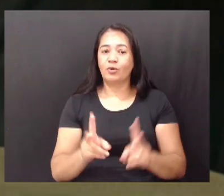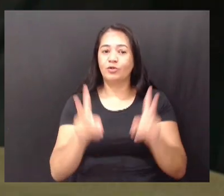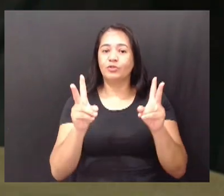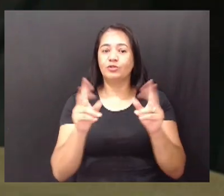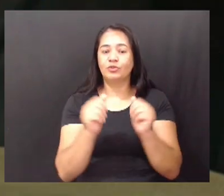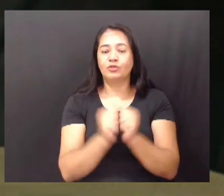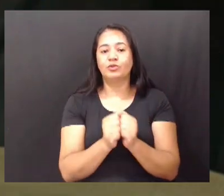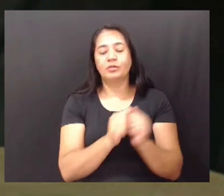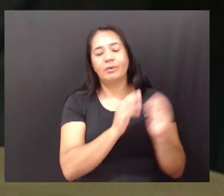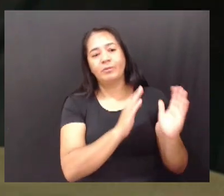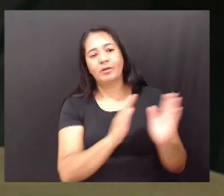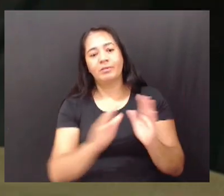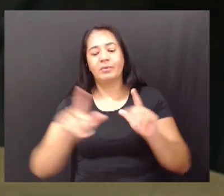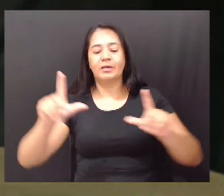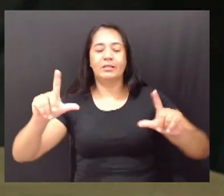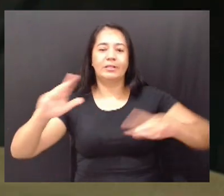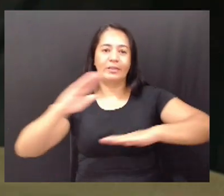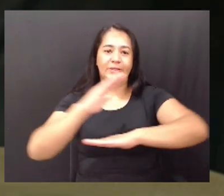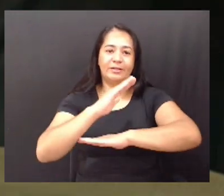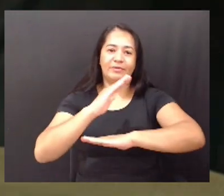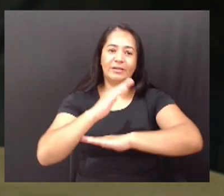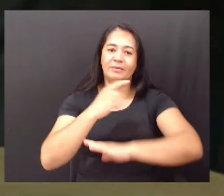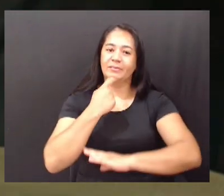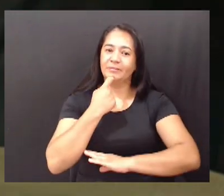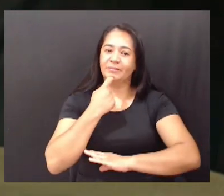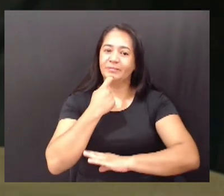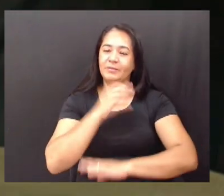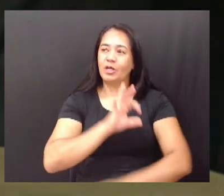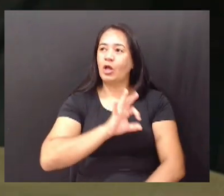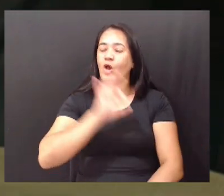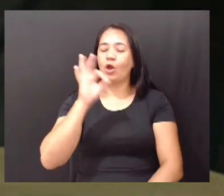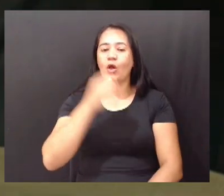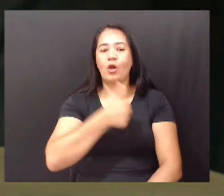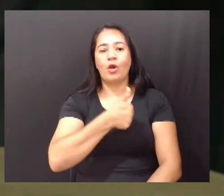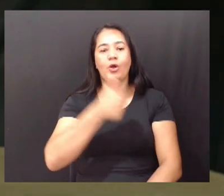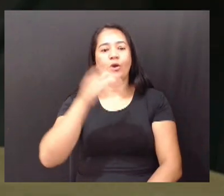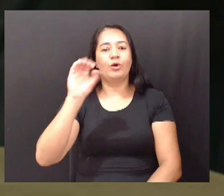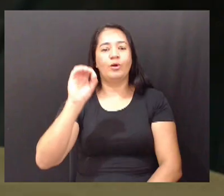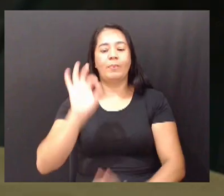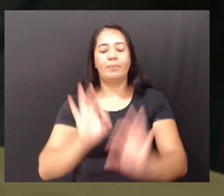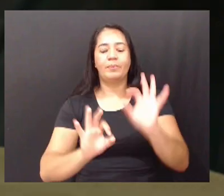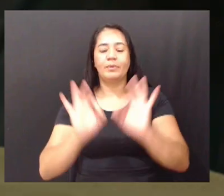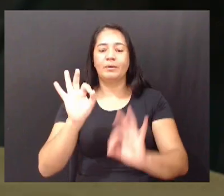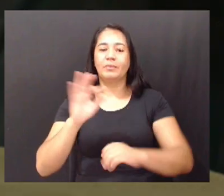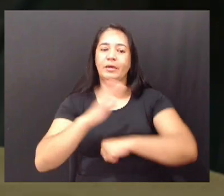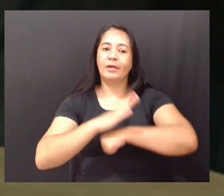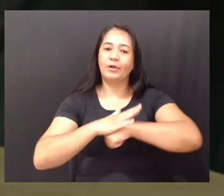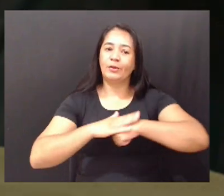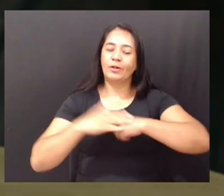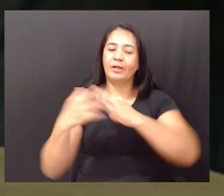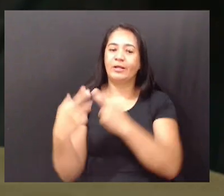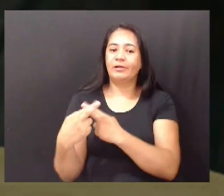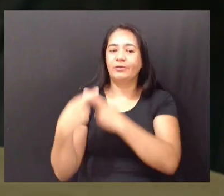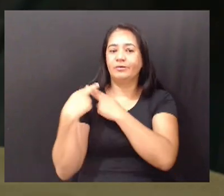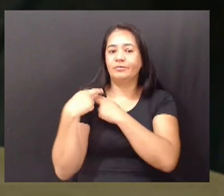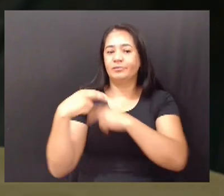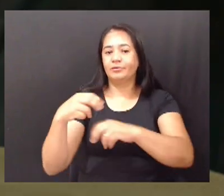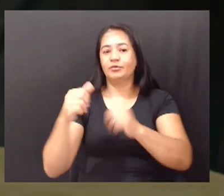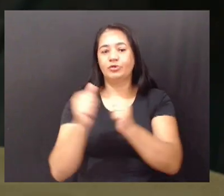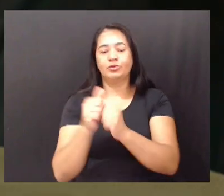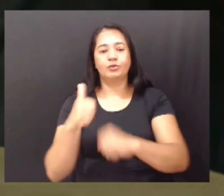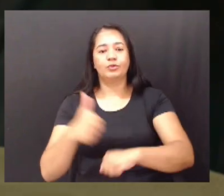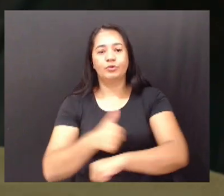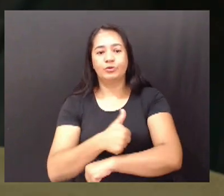Câmara Campinas está nota 10, preparada com muito carinho, muita responsabilidade pelos profissionais do grupo, mais especialmente